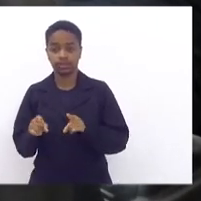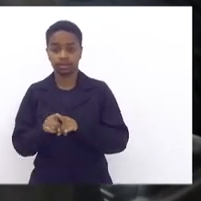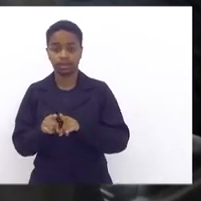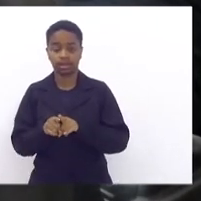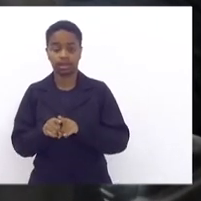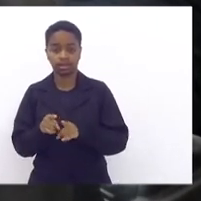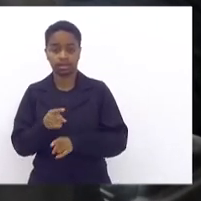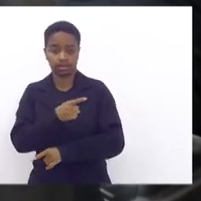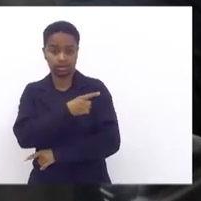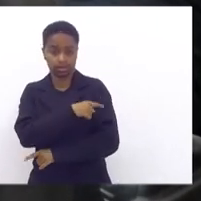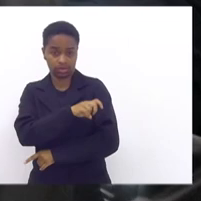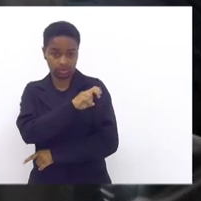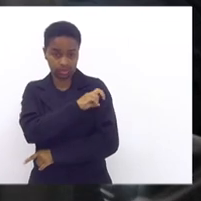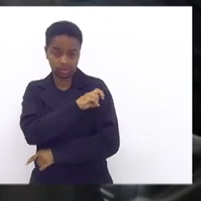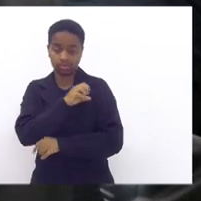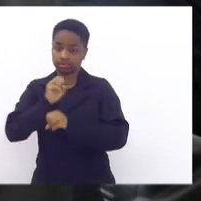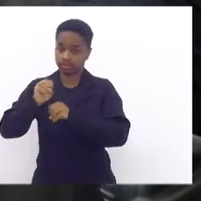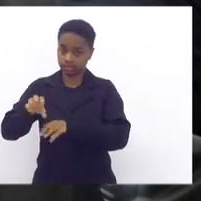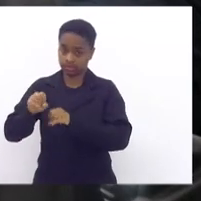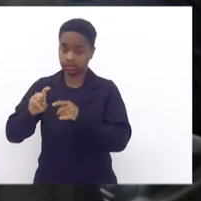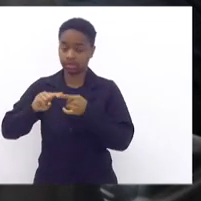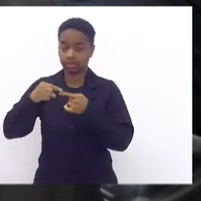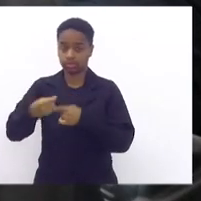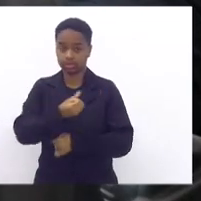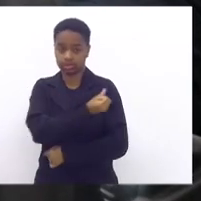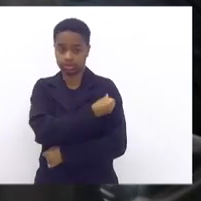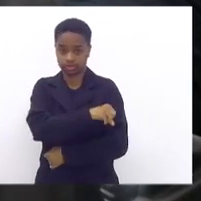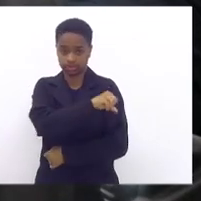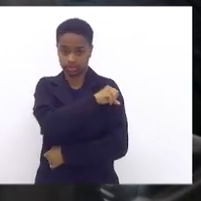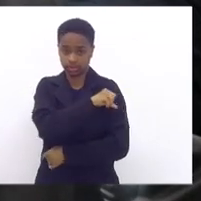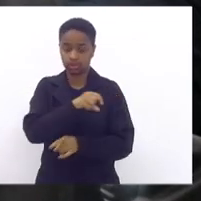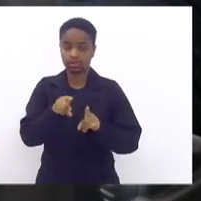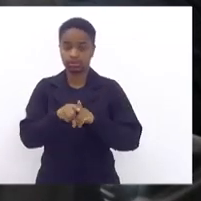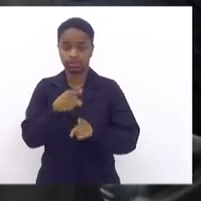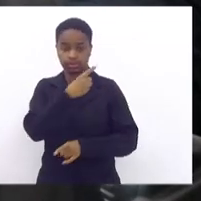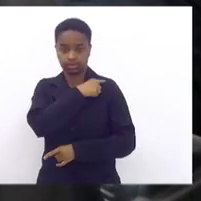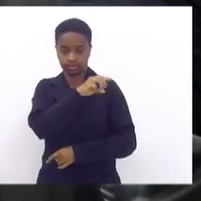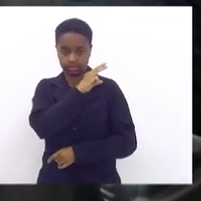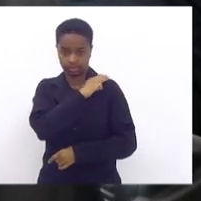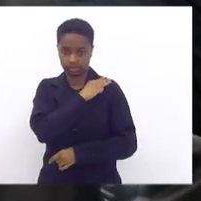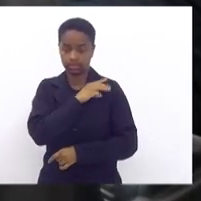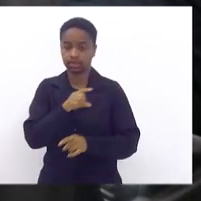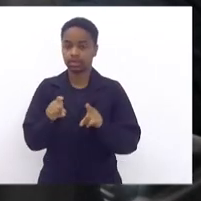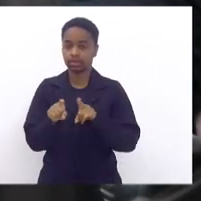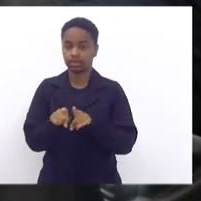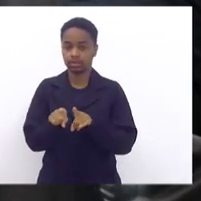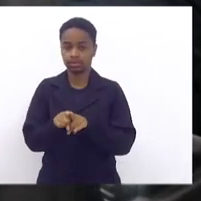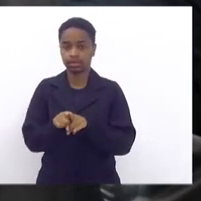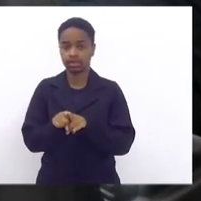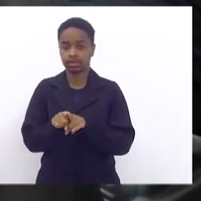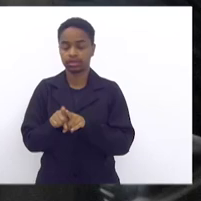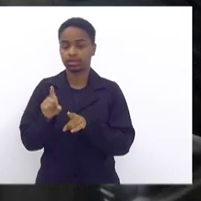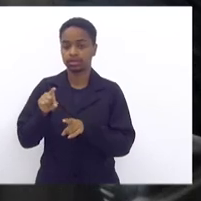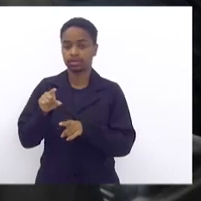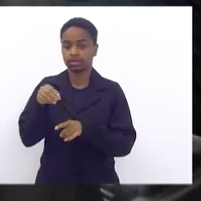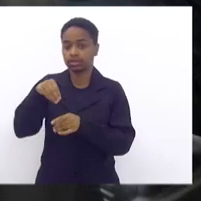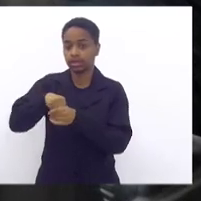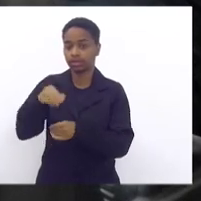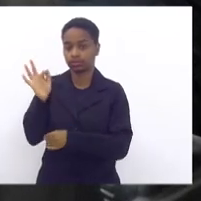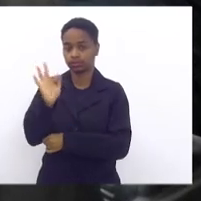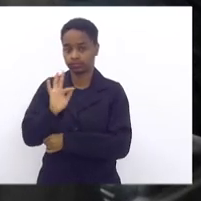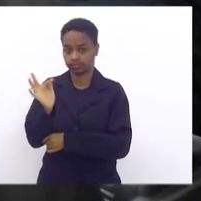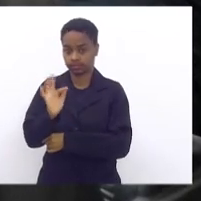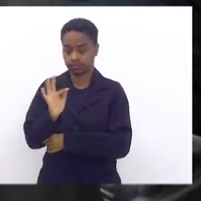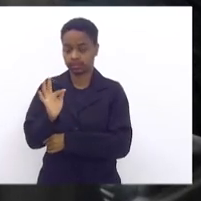1, ensino fundamental 2, ensino médio, e também ingressando nas